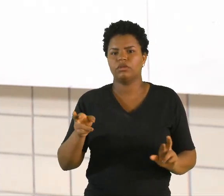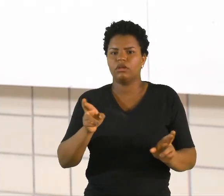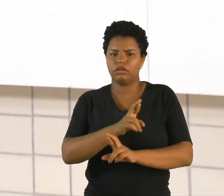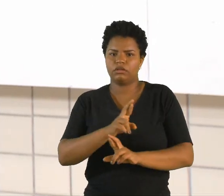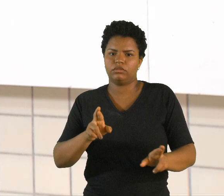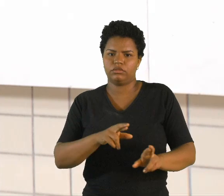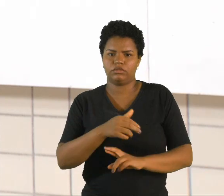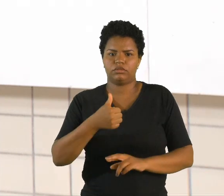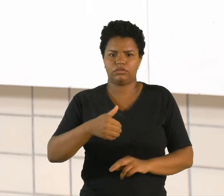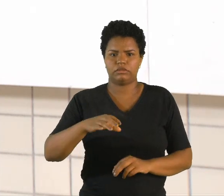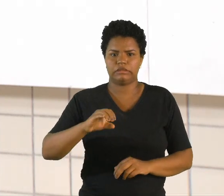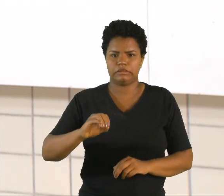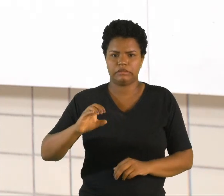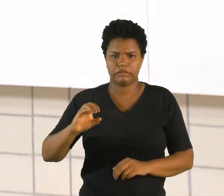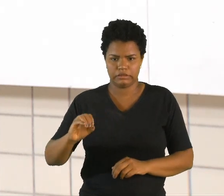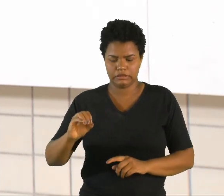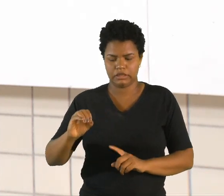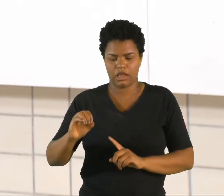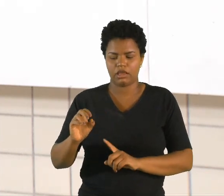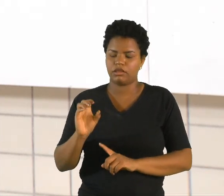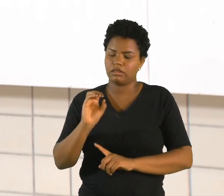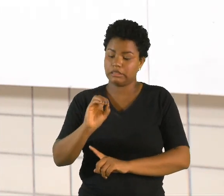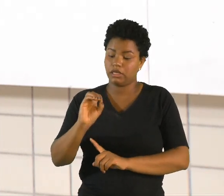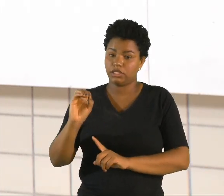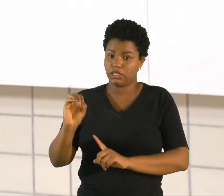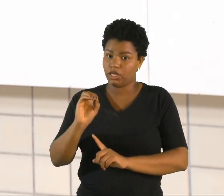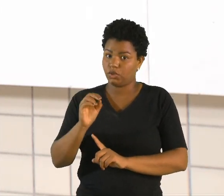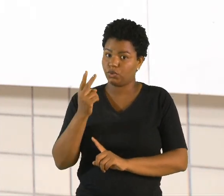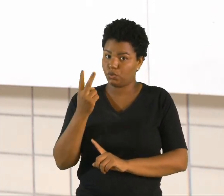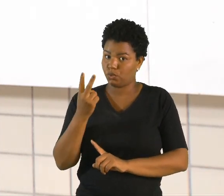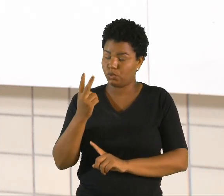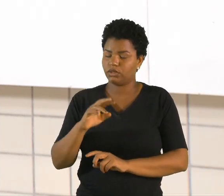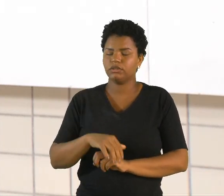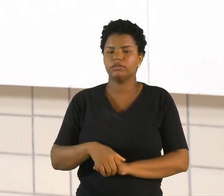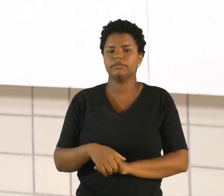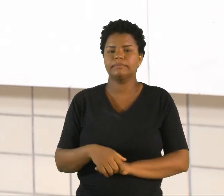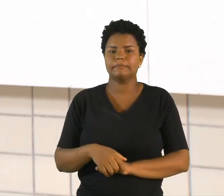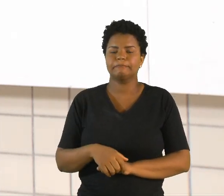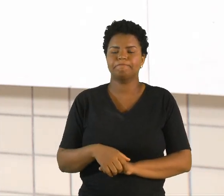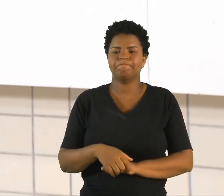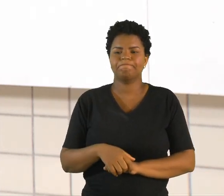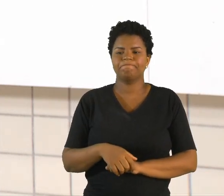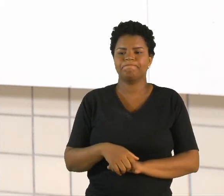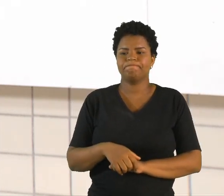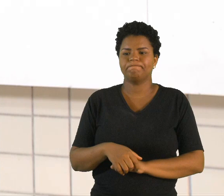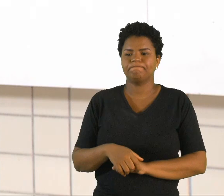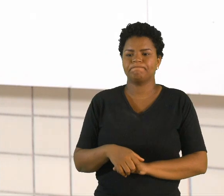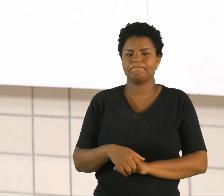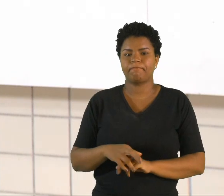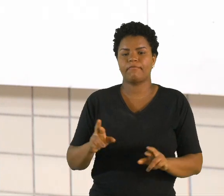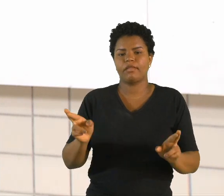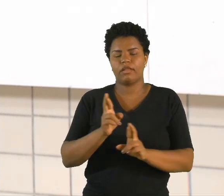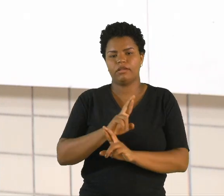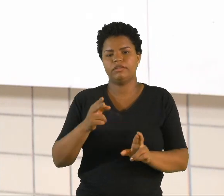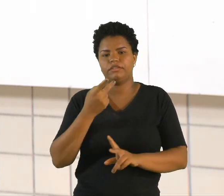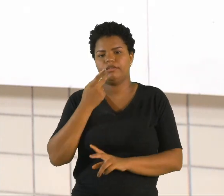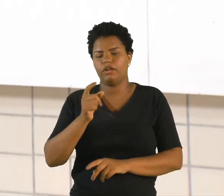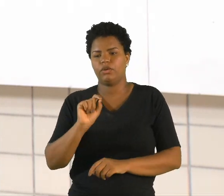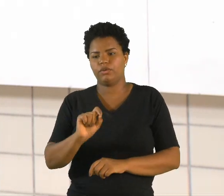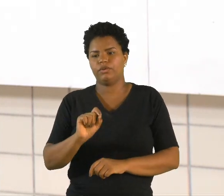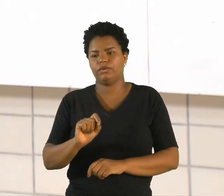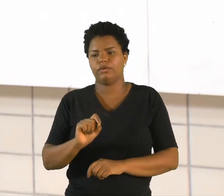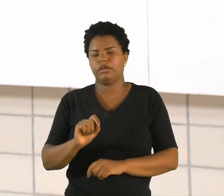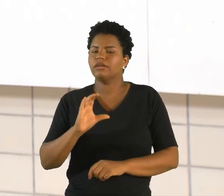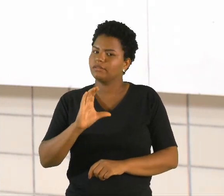100, que tem dois zeros. E eu vou relacionar e vou dizer como?